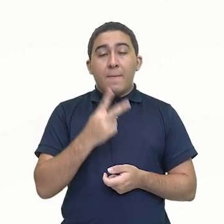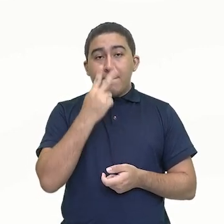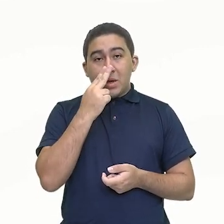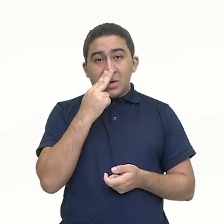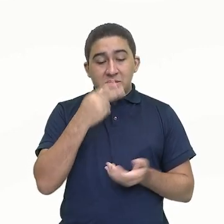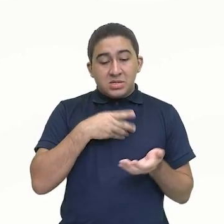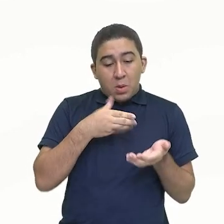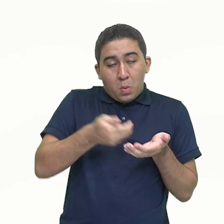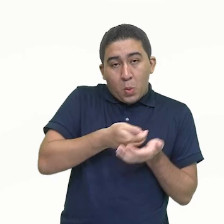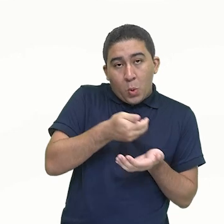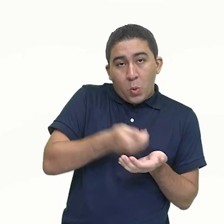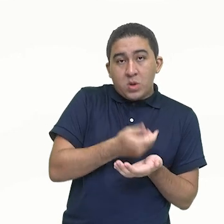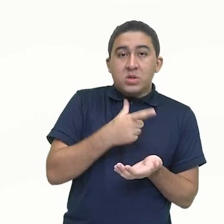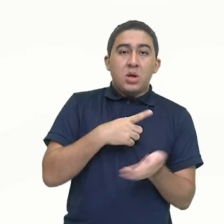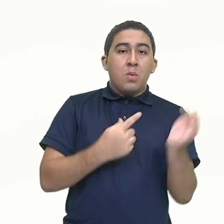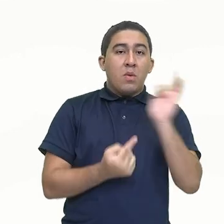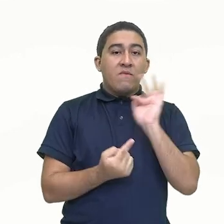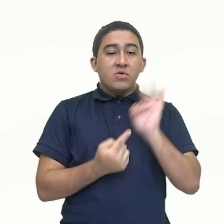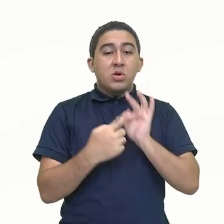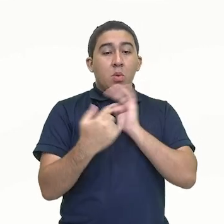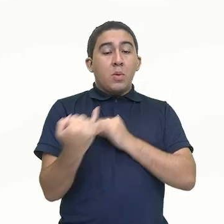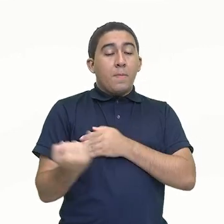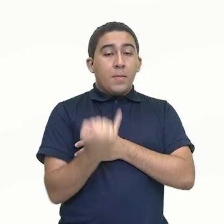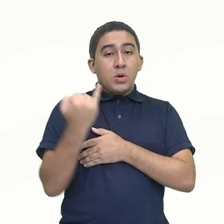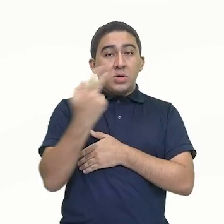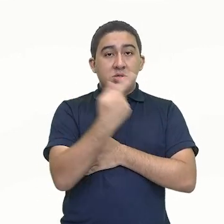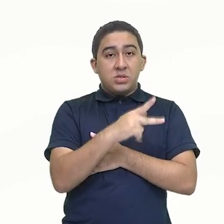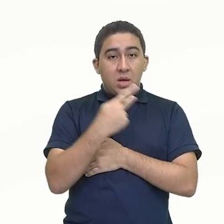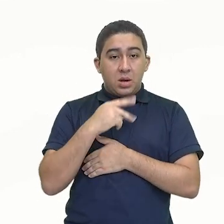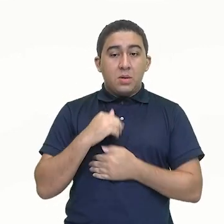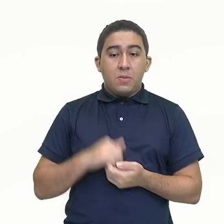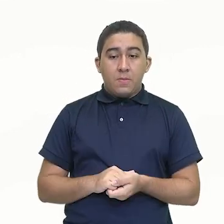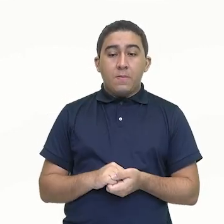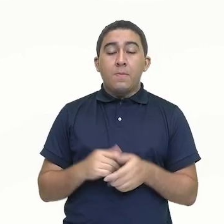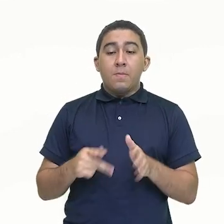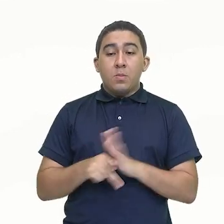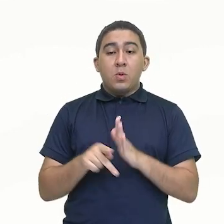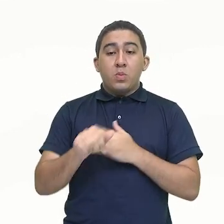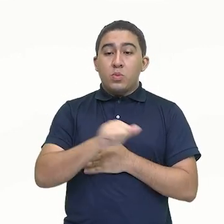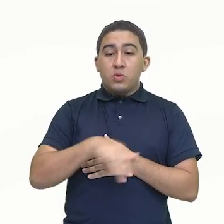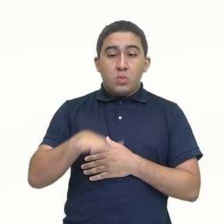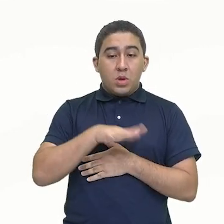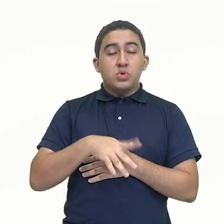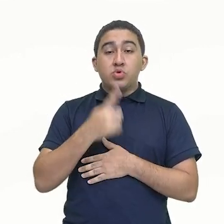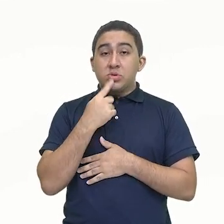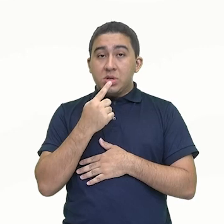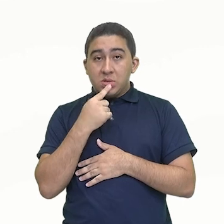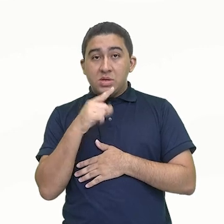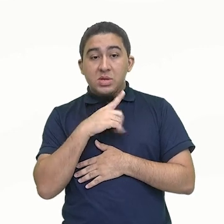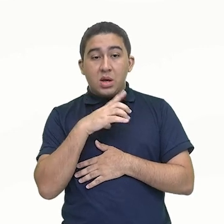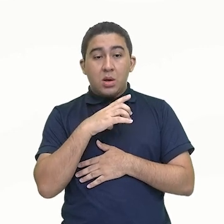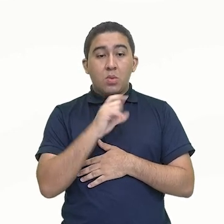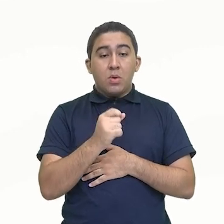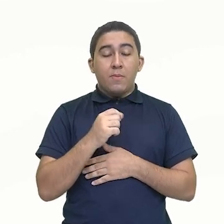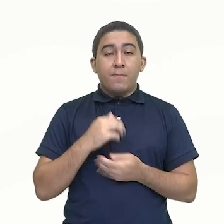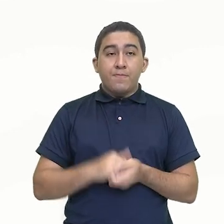ter ali funções importantes, né, no plasma sanguíneo para levar tanto